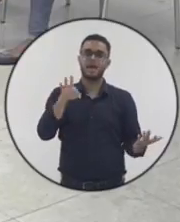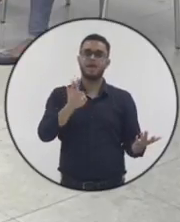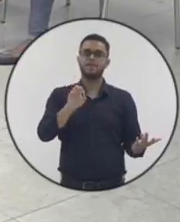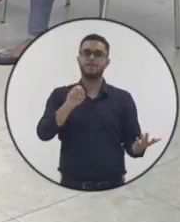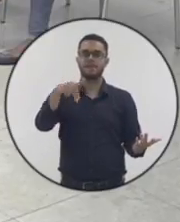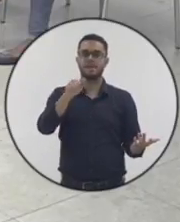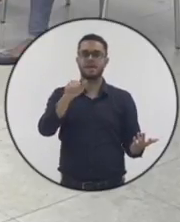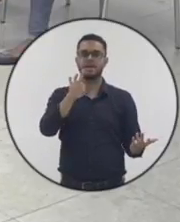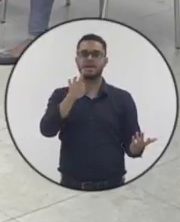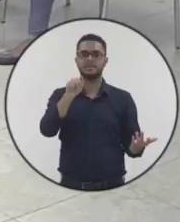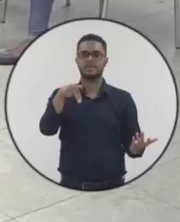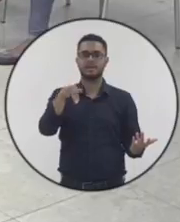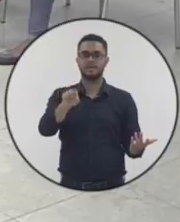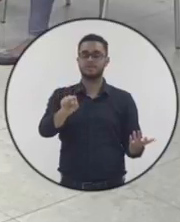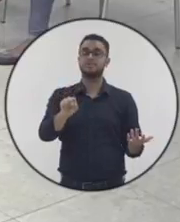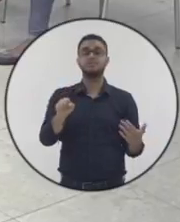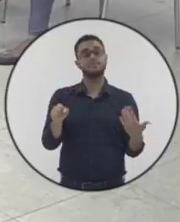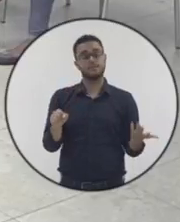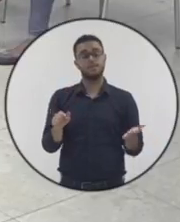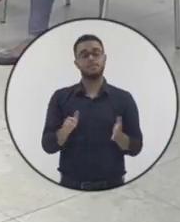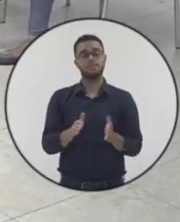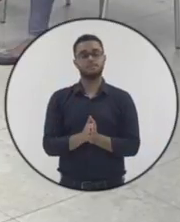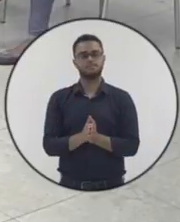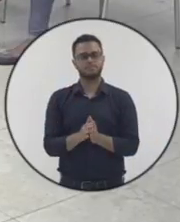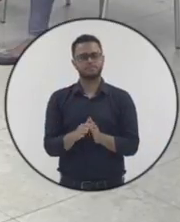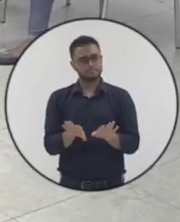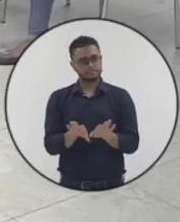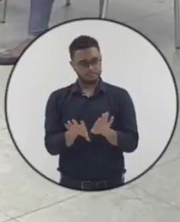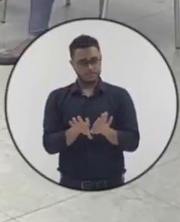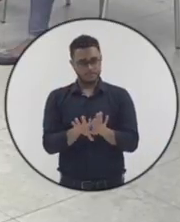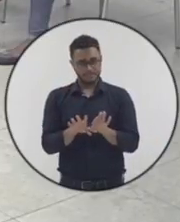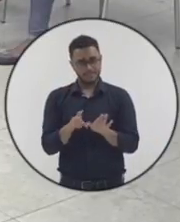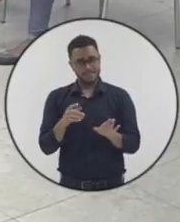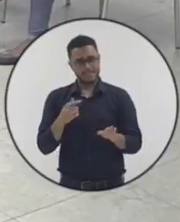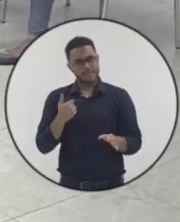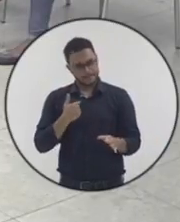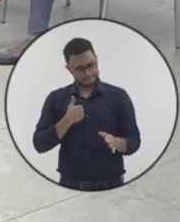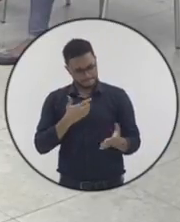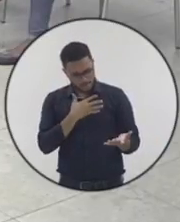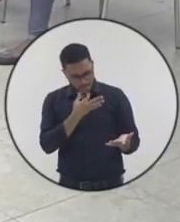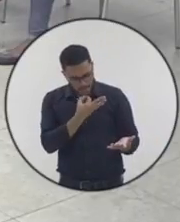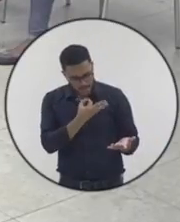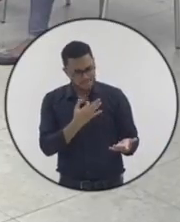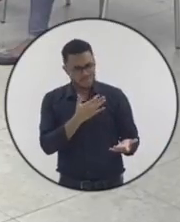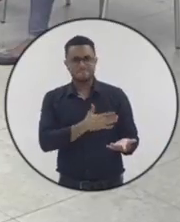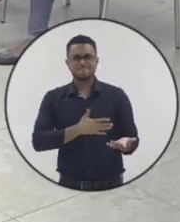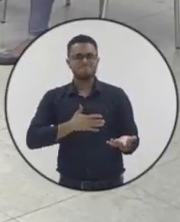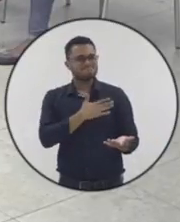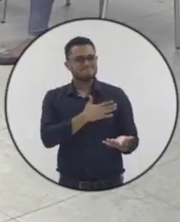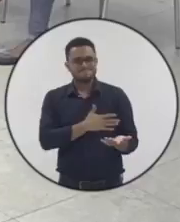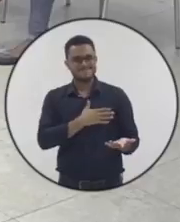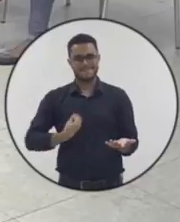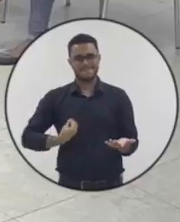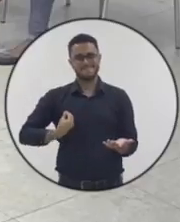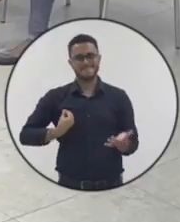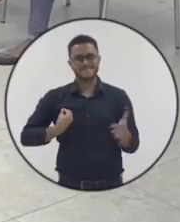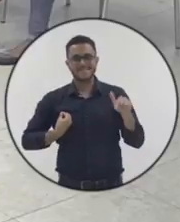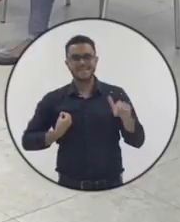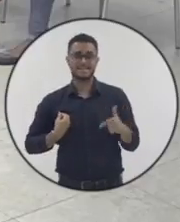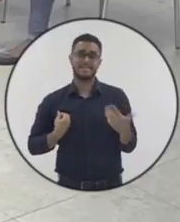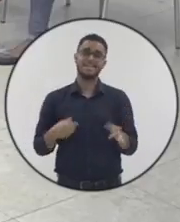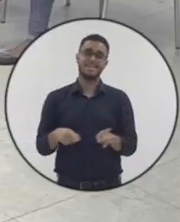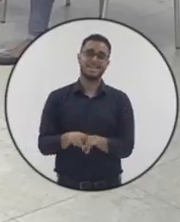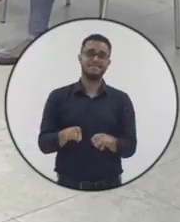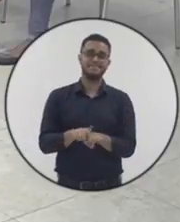Fonatrans. E daí, para mim, é um grande prazer estar aqui, né? E aí prazer